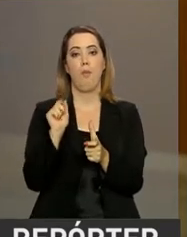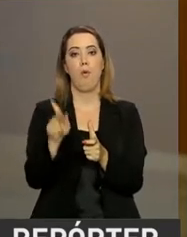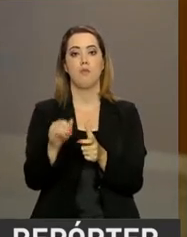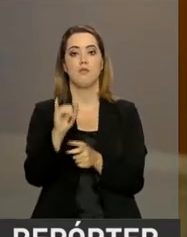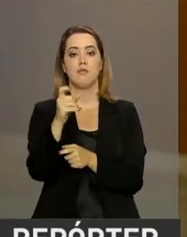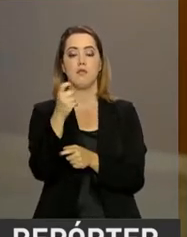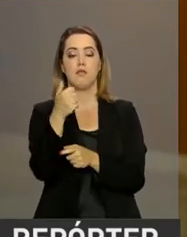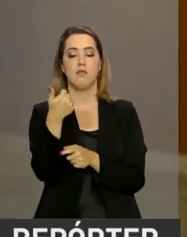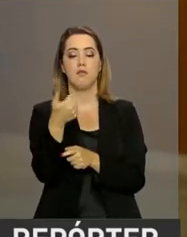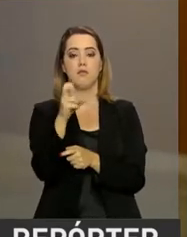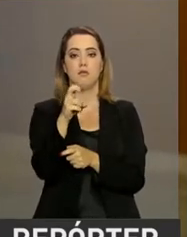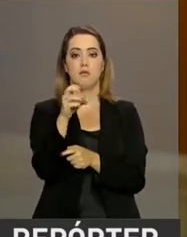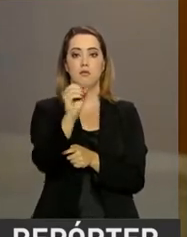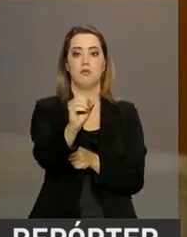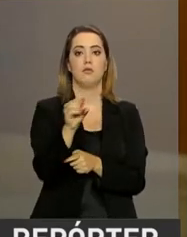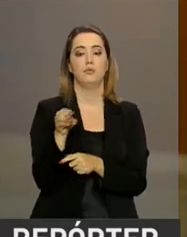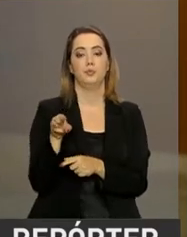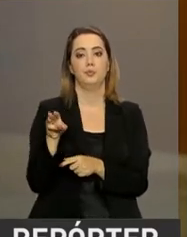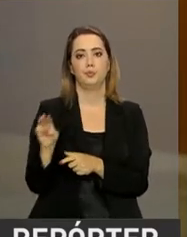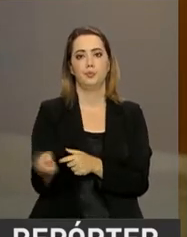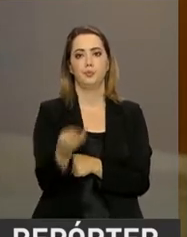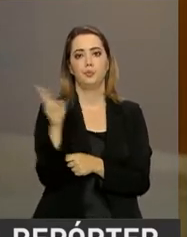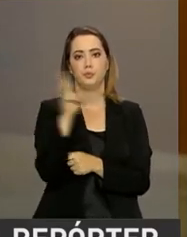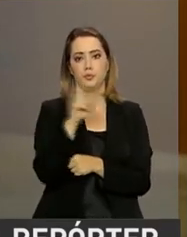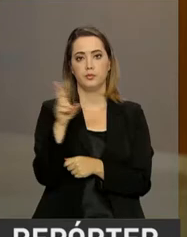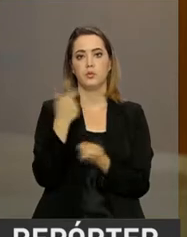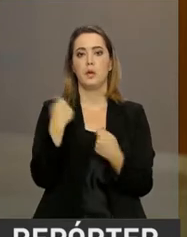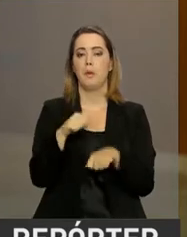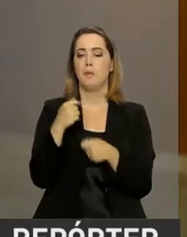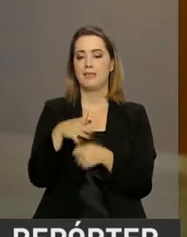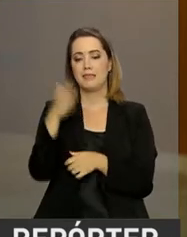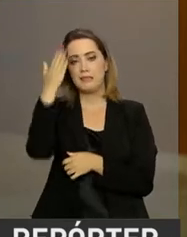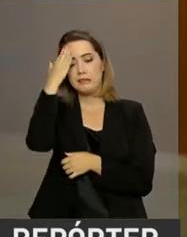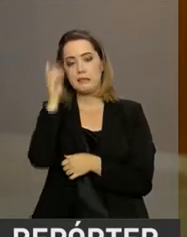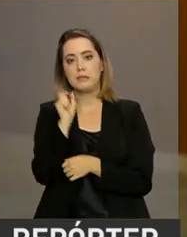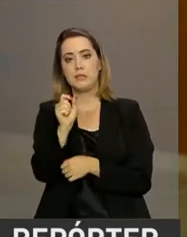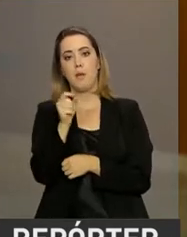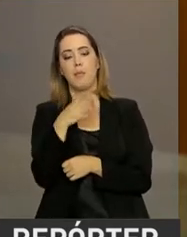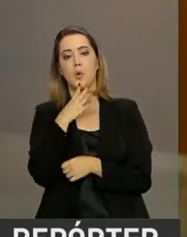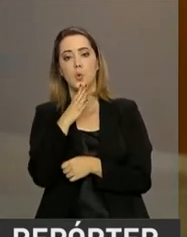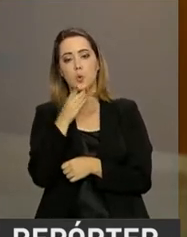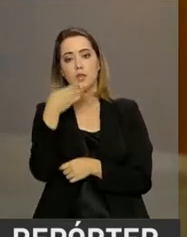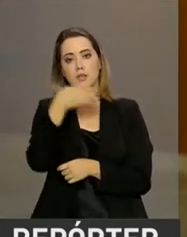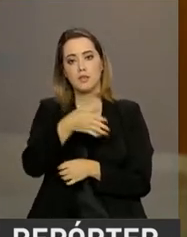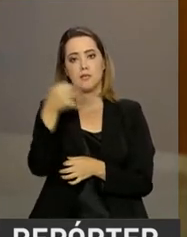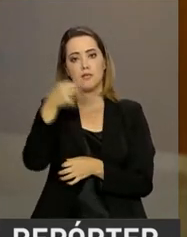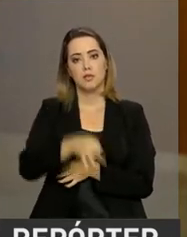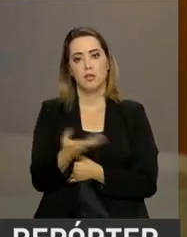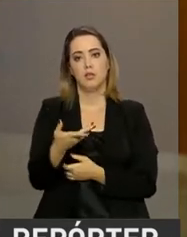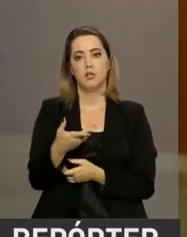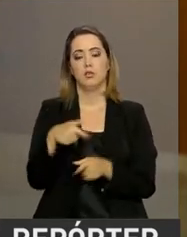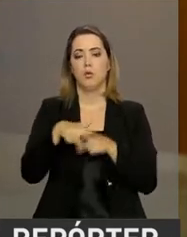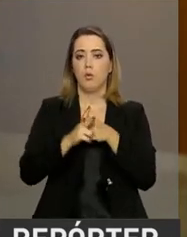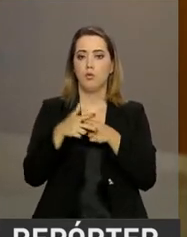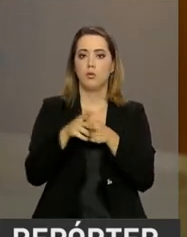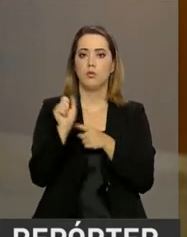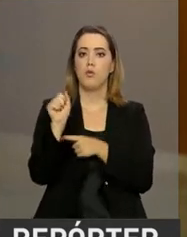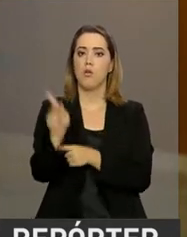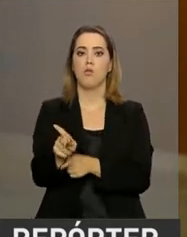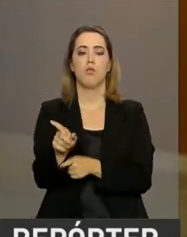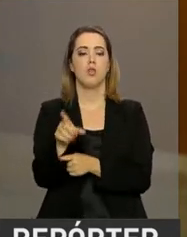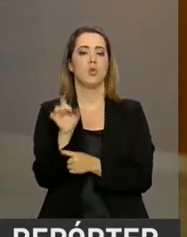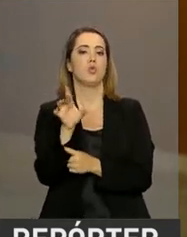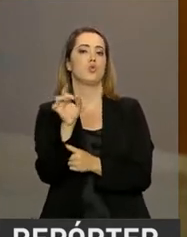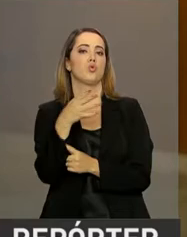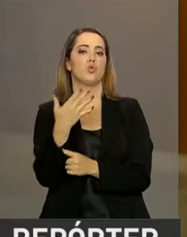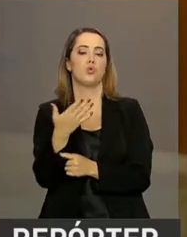de reais e que é preciso colocar o dedo nessa ferida. Temer afirmou que a reforma da Previdência não interessa